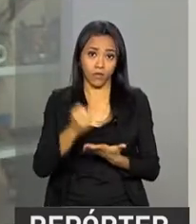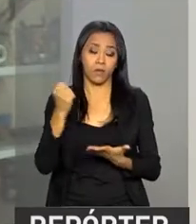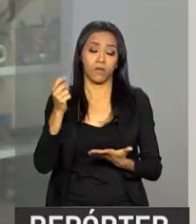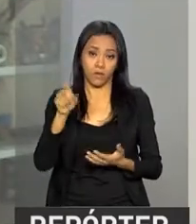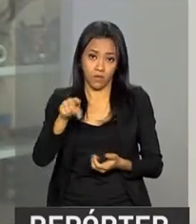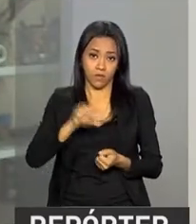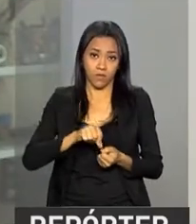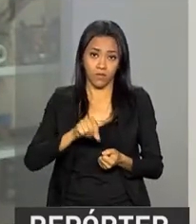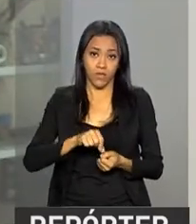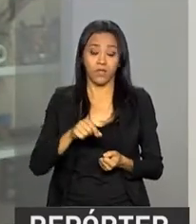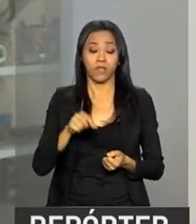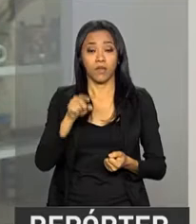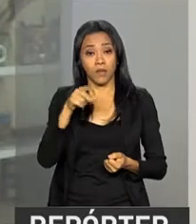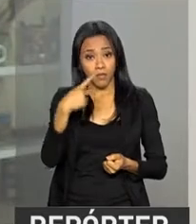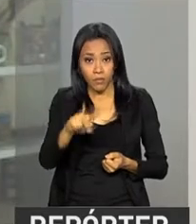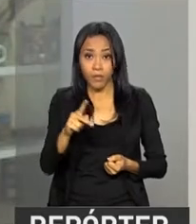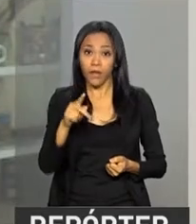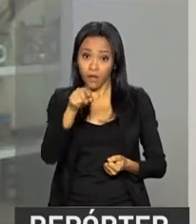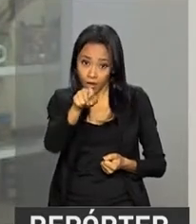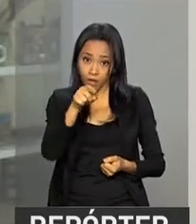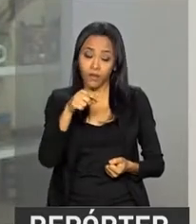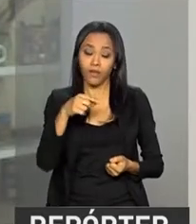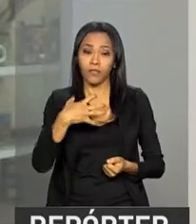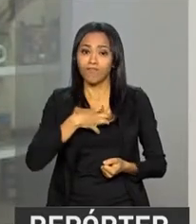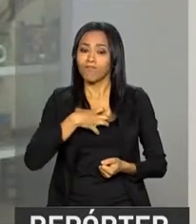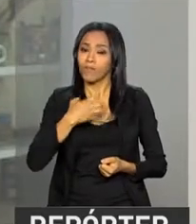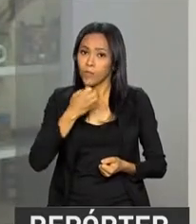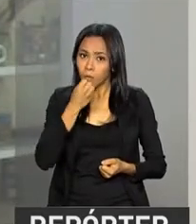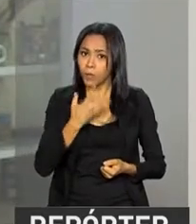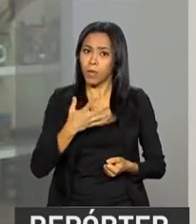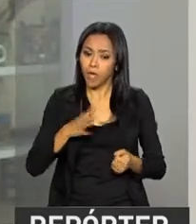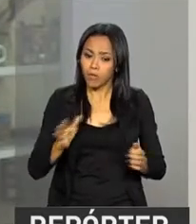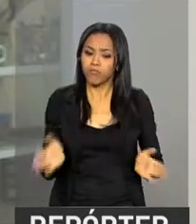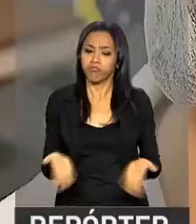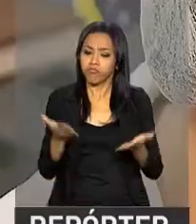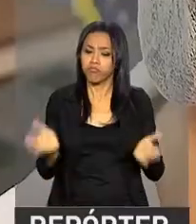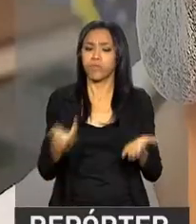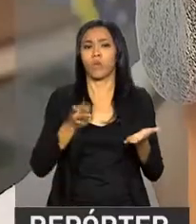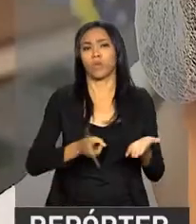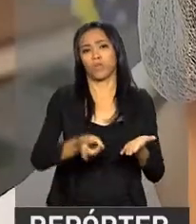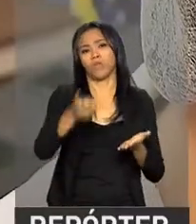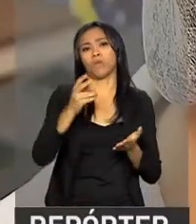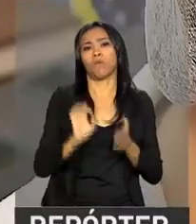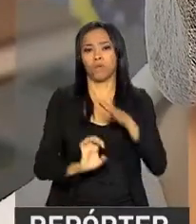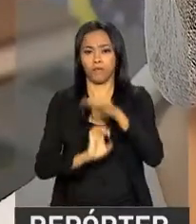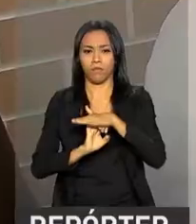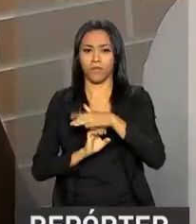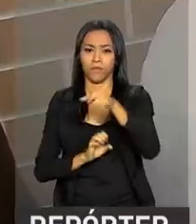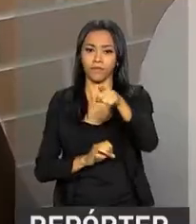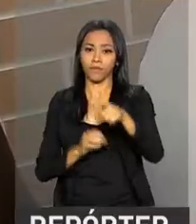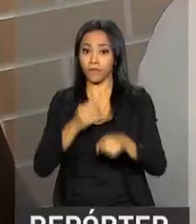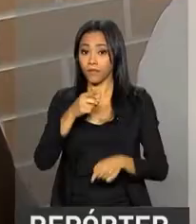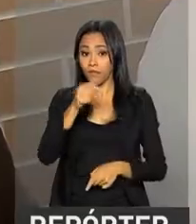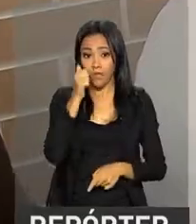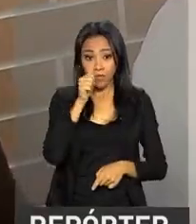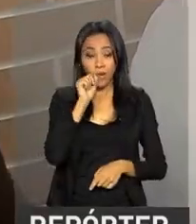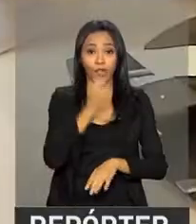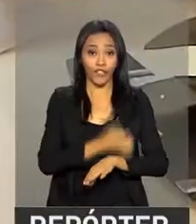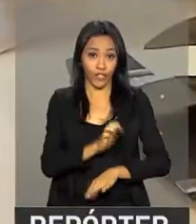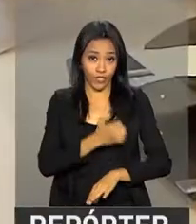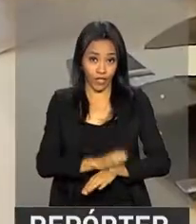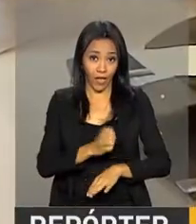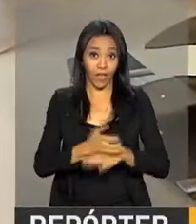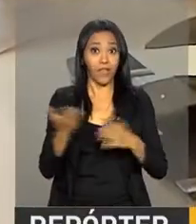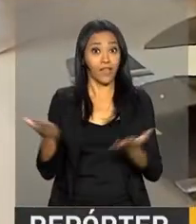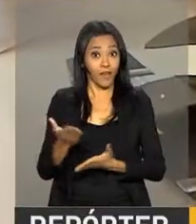a gente foi uma ferramenta essencial para a sobrevivência da expansão do nosso negócio érika era estagiária e foi efetivada